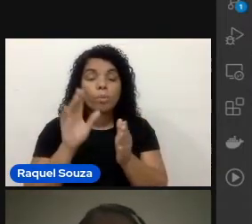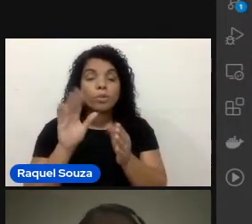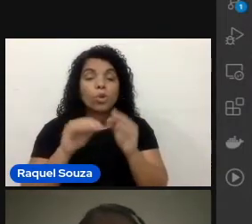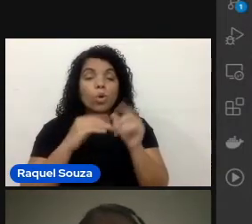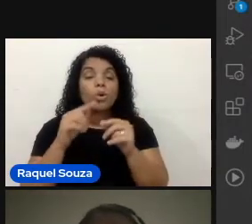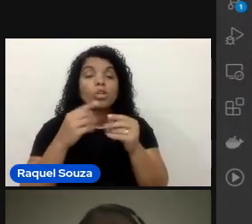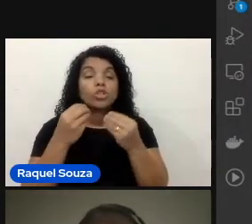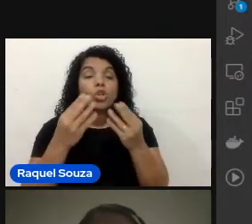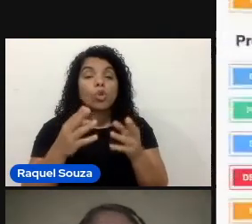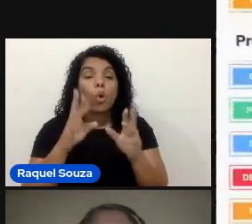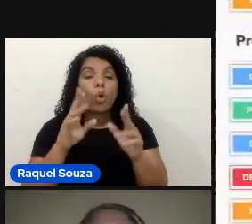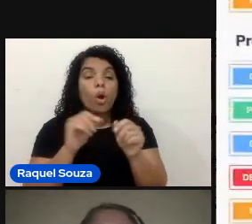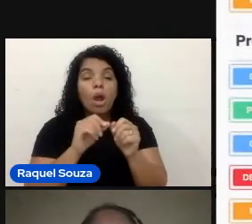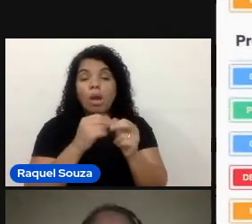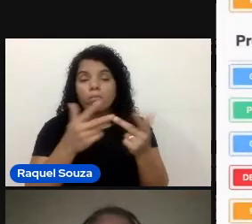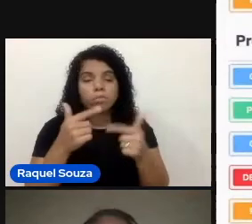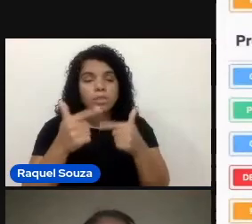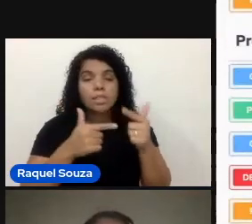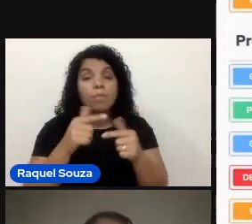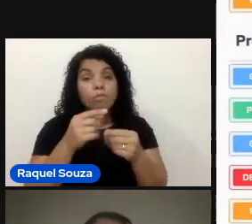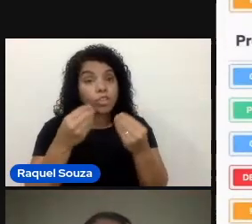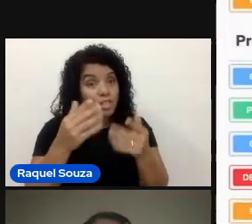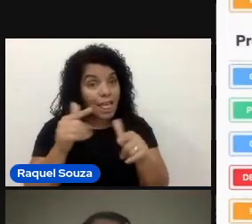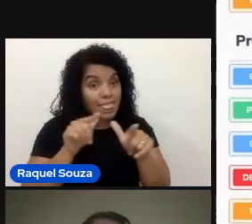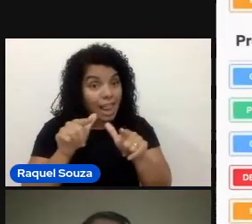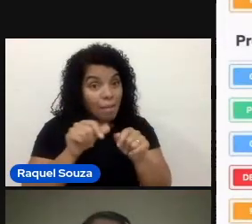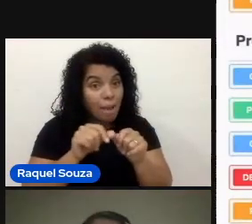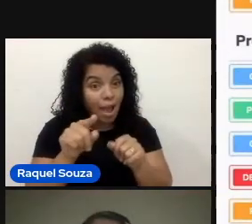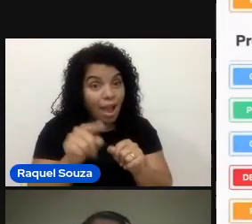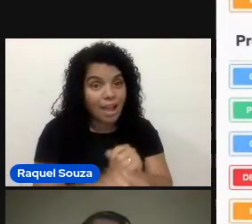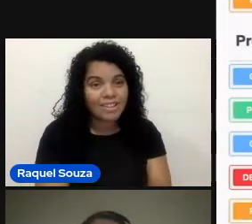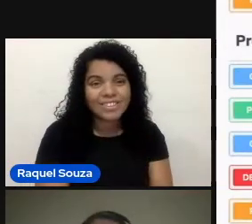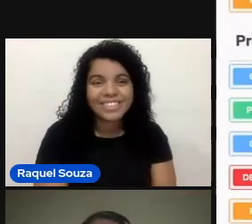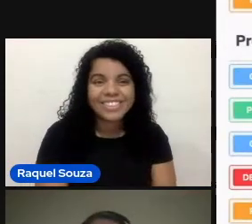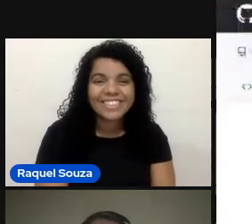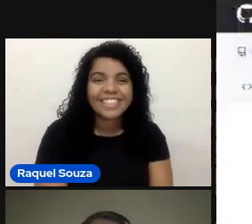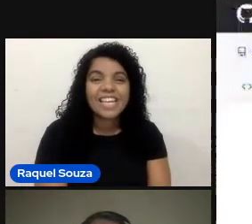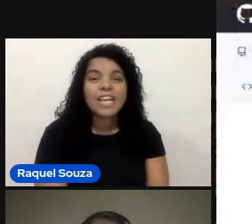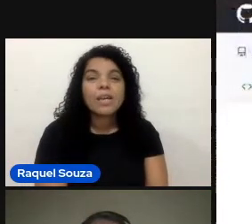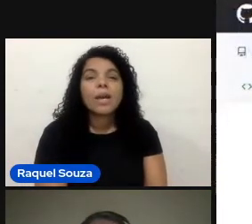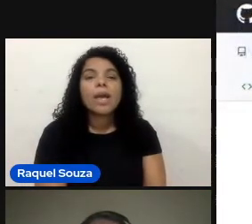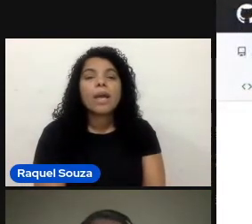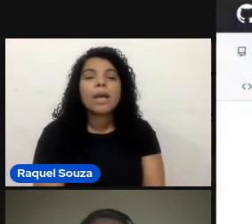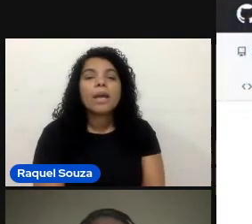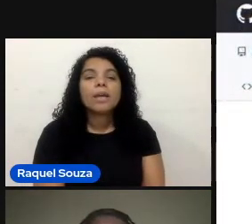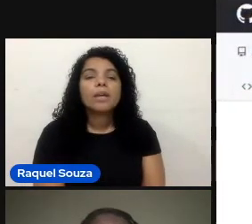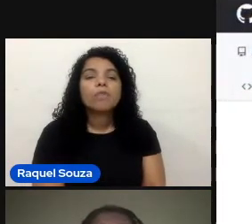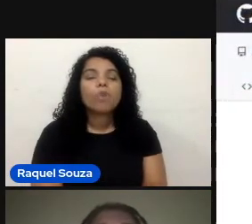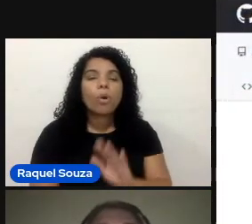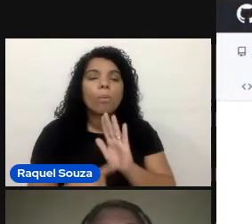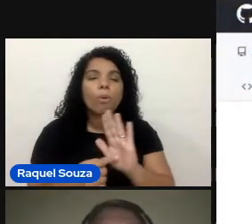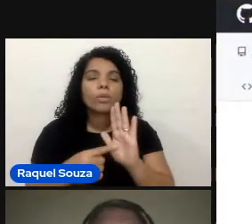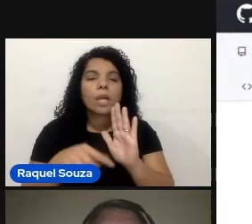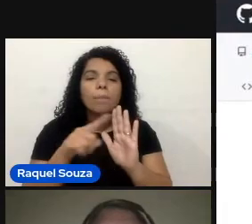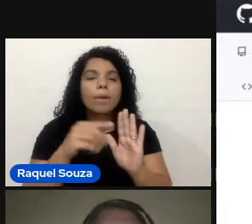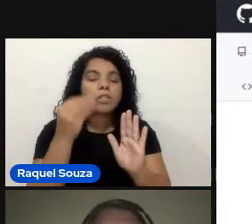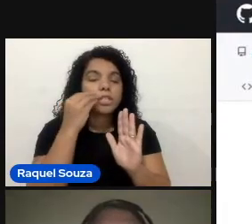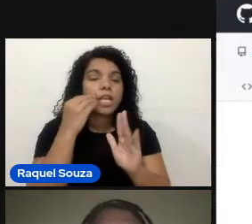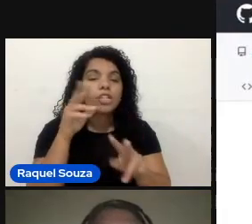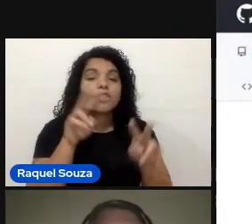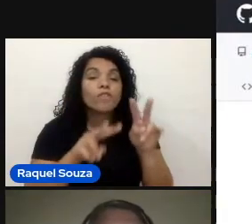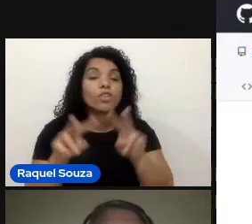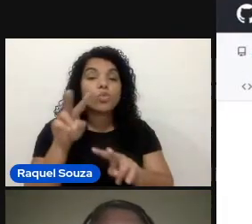lá, vou te dar trabalho para fazer. Deixa eu mostrar aqui a parte dos testes visuais, para a gente